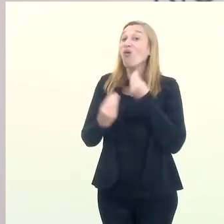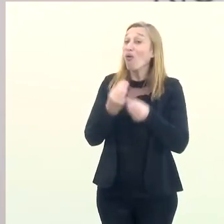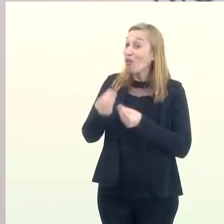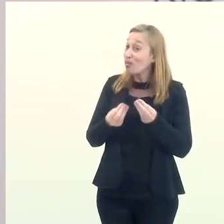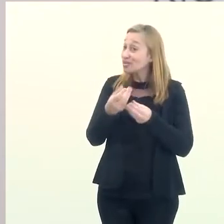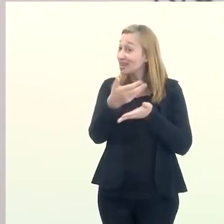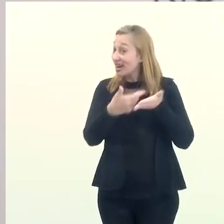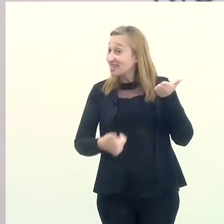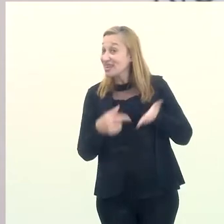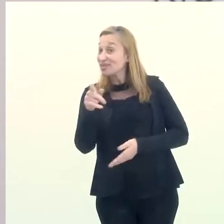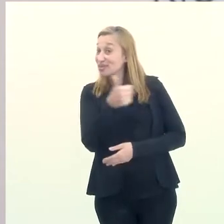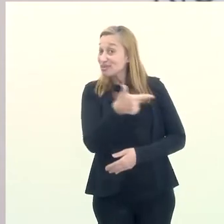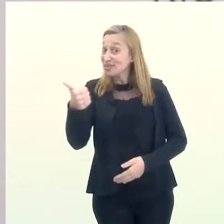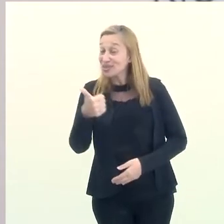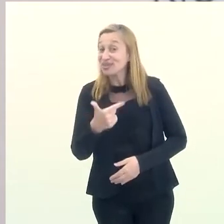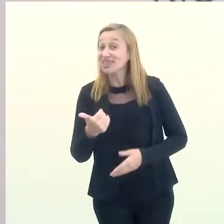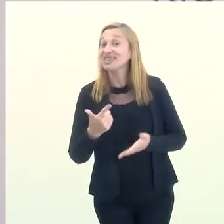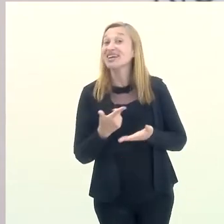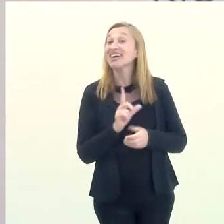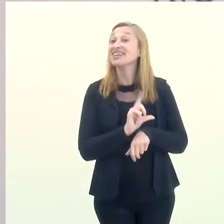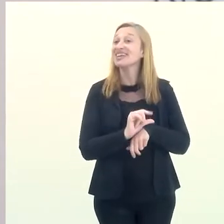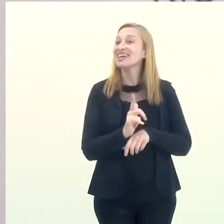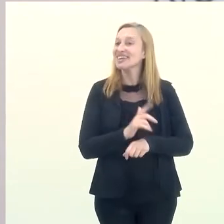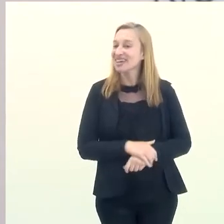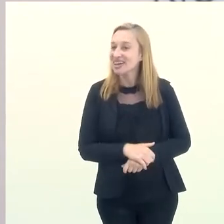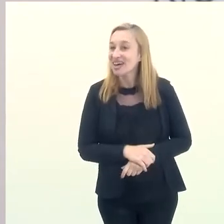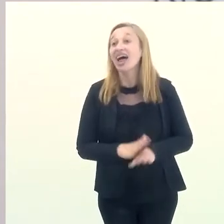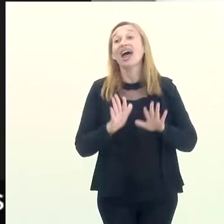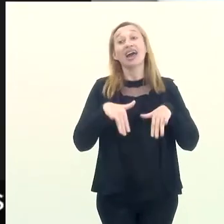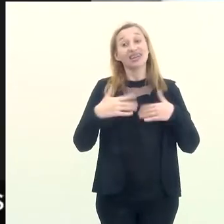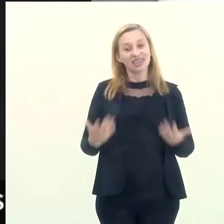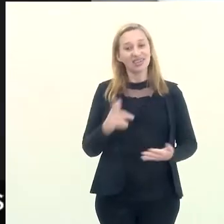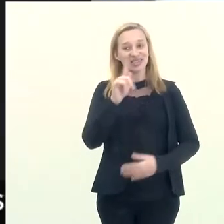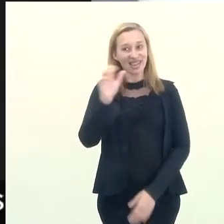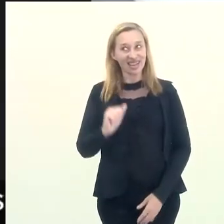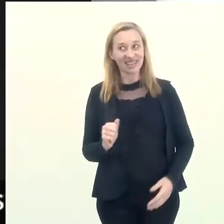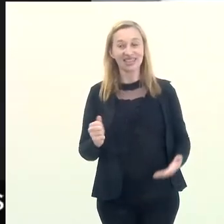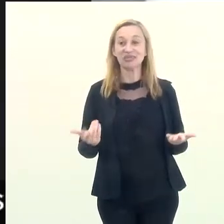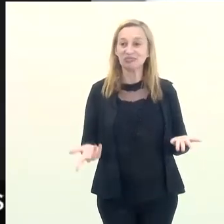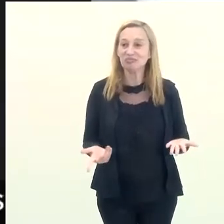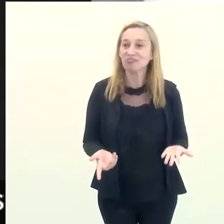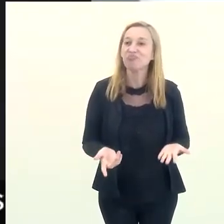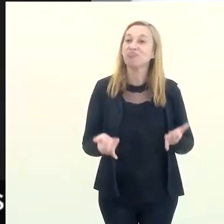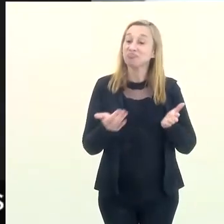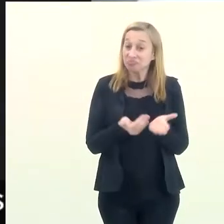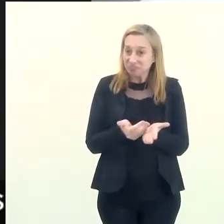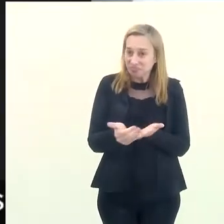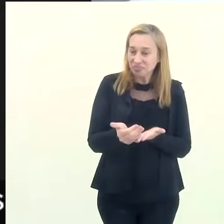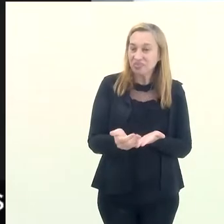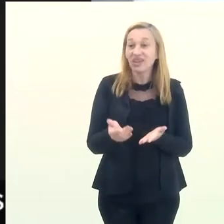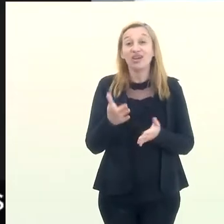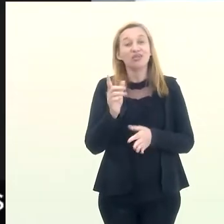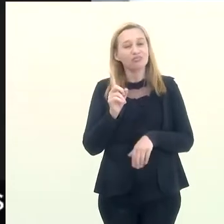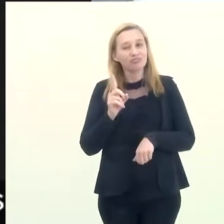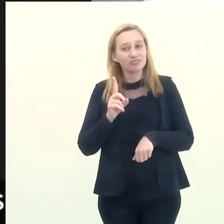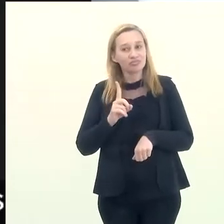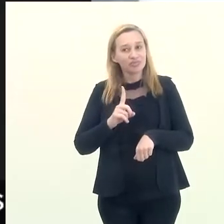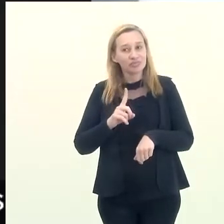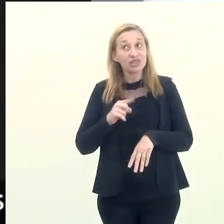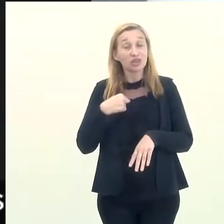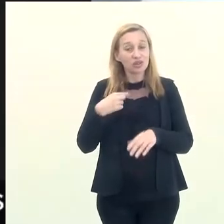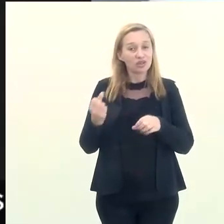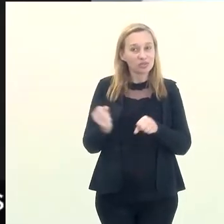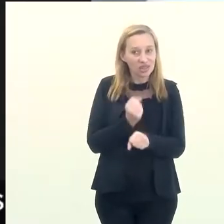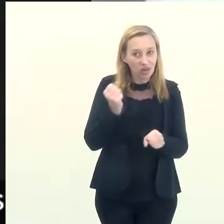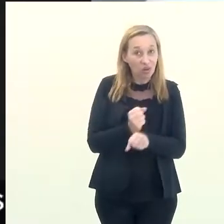Como é que está essa agenda aí para 2022? Então, Jesus, nós vamos fazer uma badalação grande, né, quando a gente for inaugurar. A previsão, né,